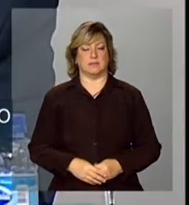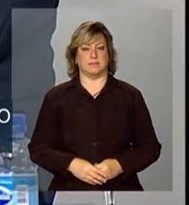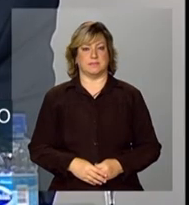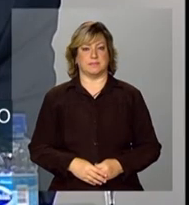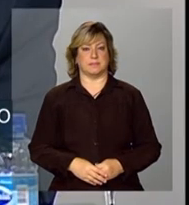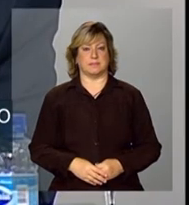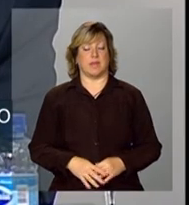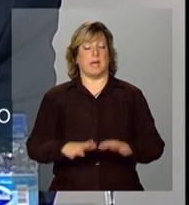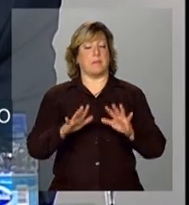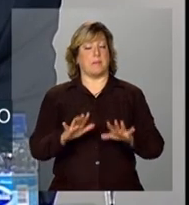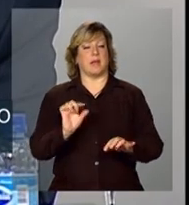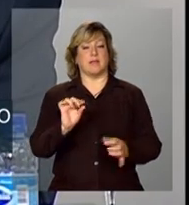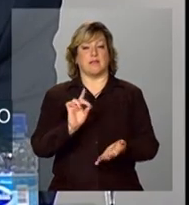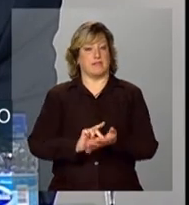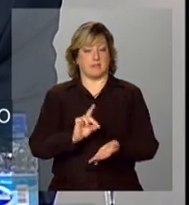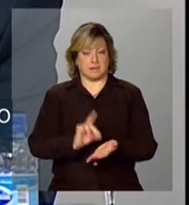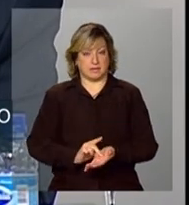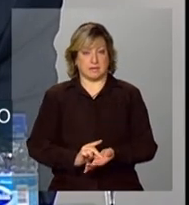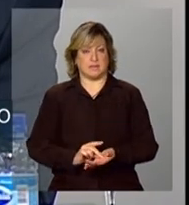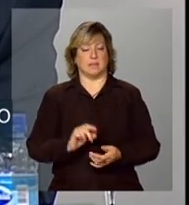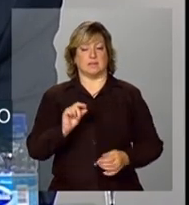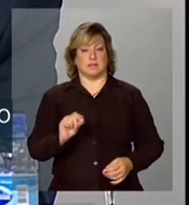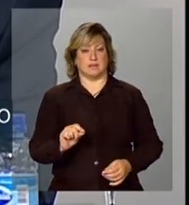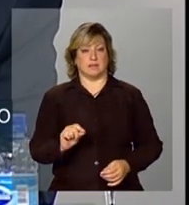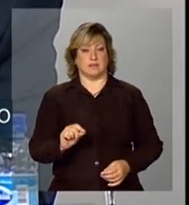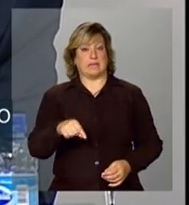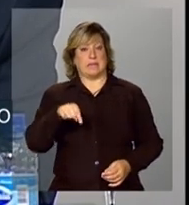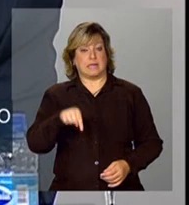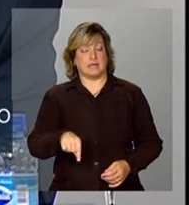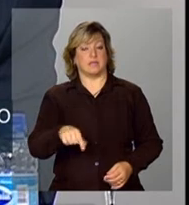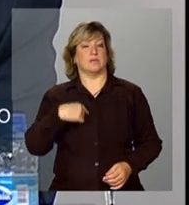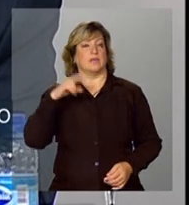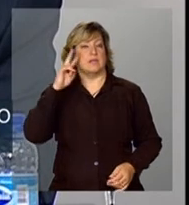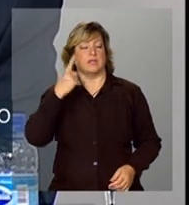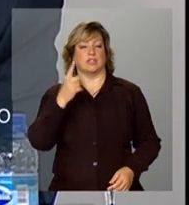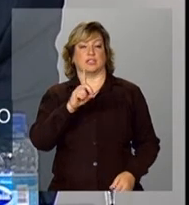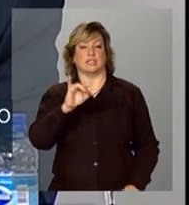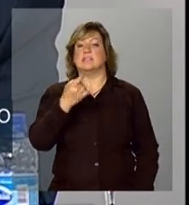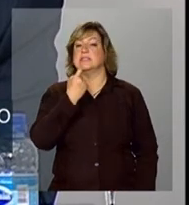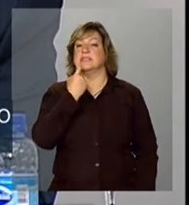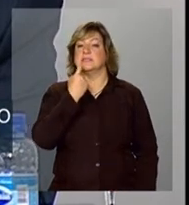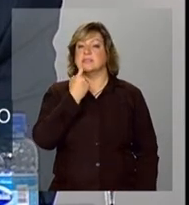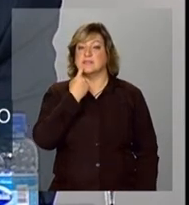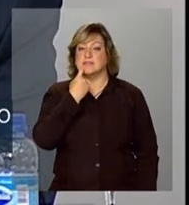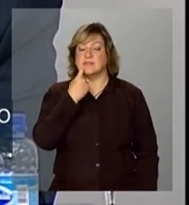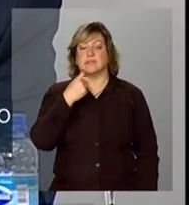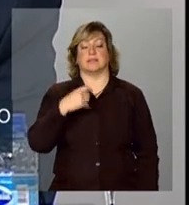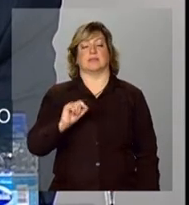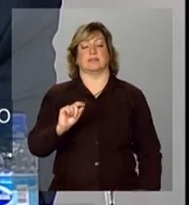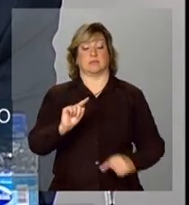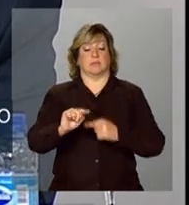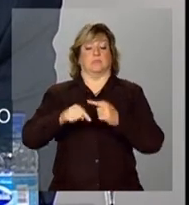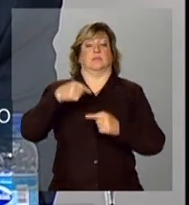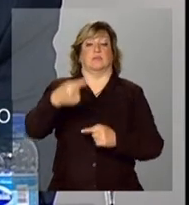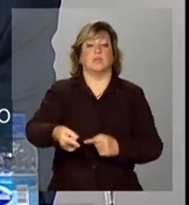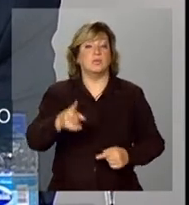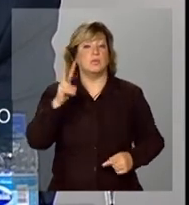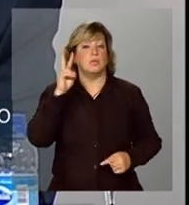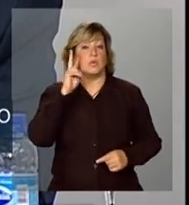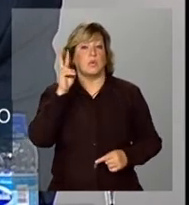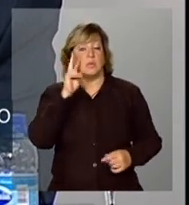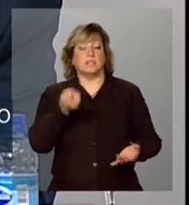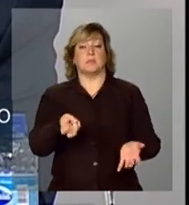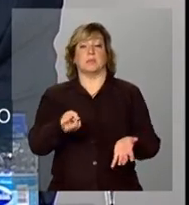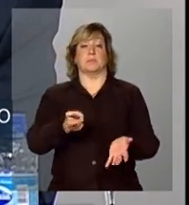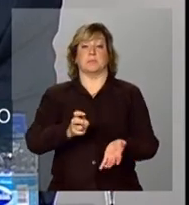Mas a verdade é que isso foi numa sexta-feira. Na segunda-feira, pela